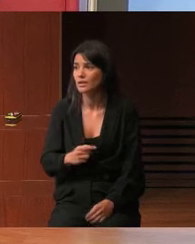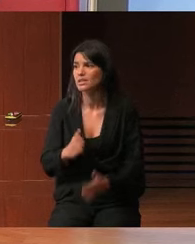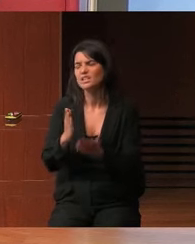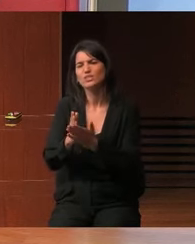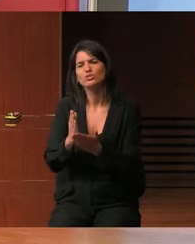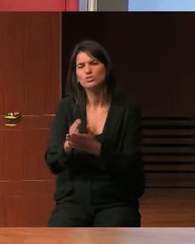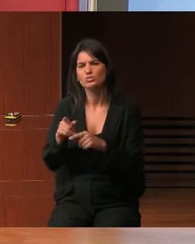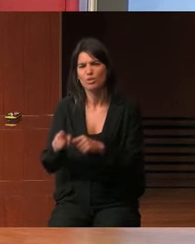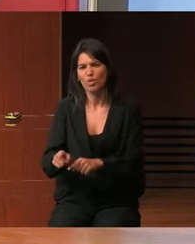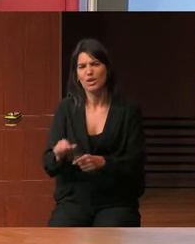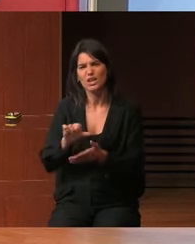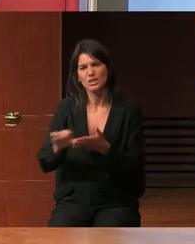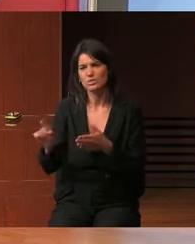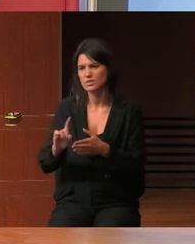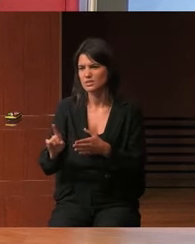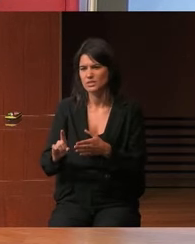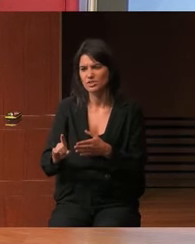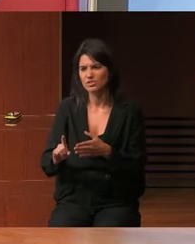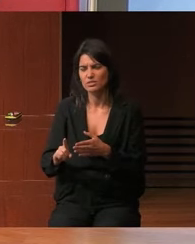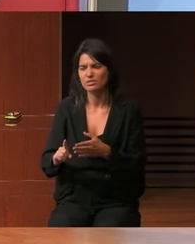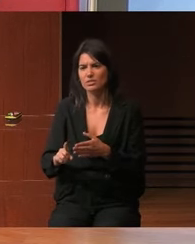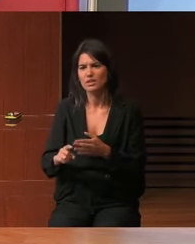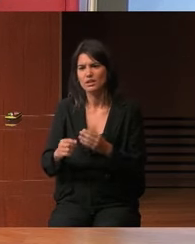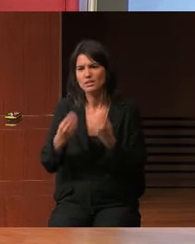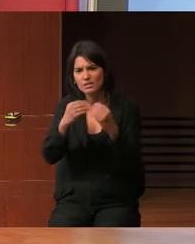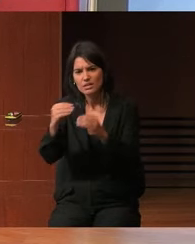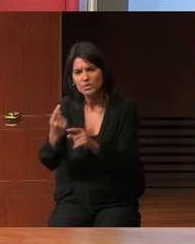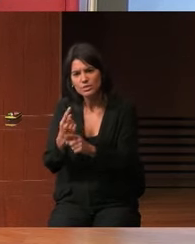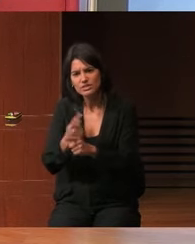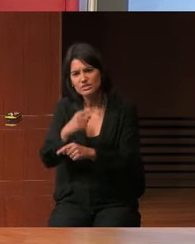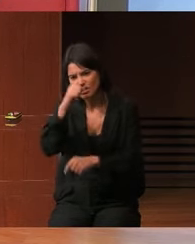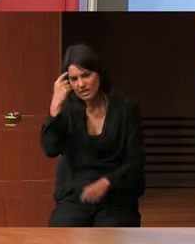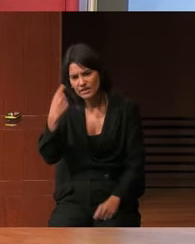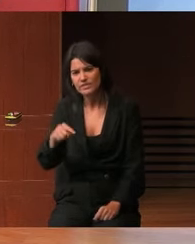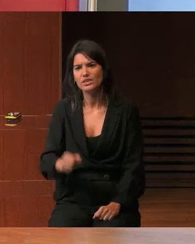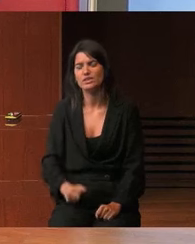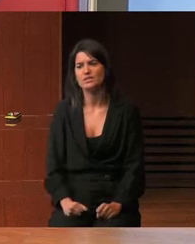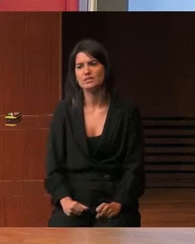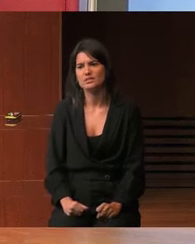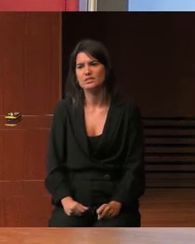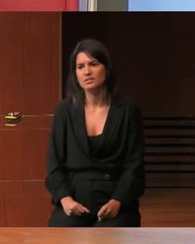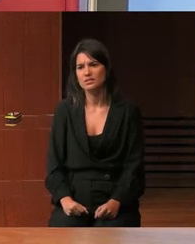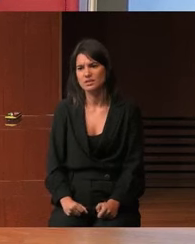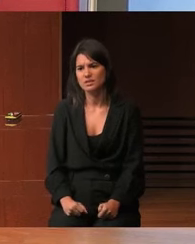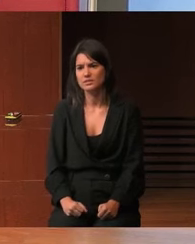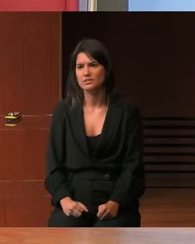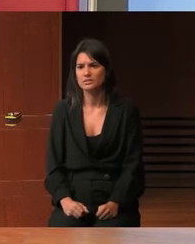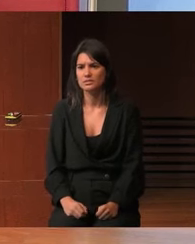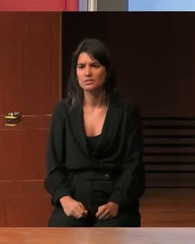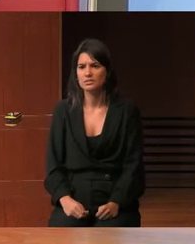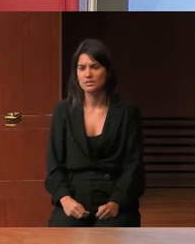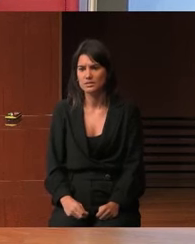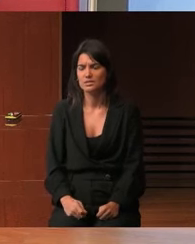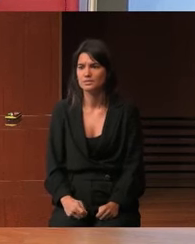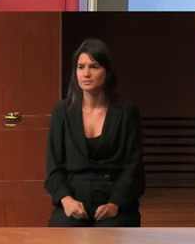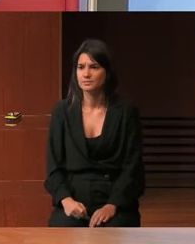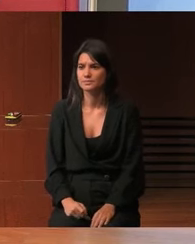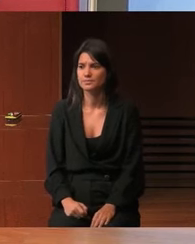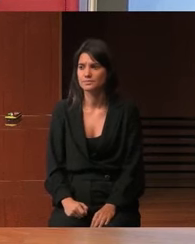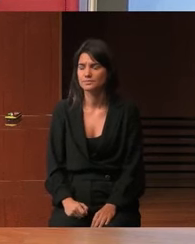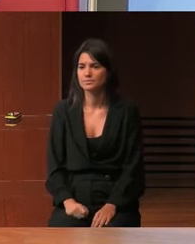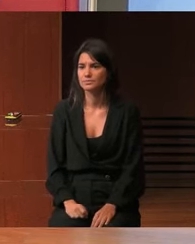se demitisse do papel de tornar as coisas difíceis. O prazer de descobrir...